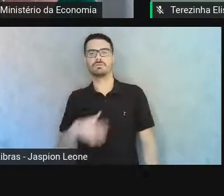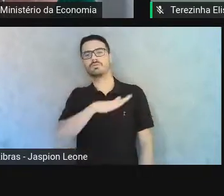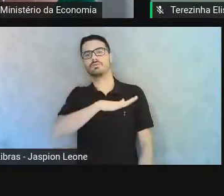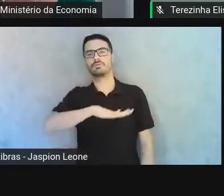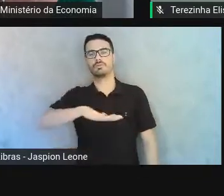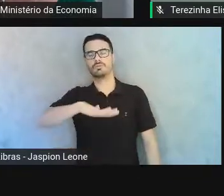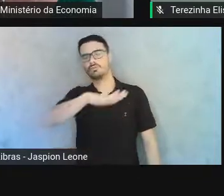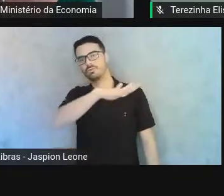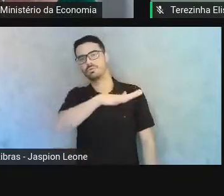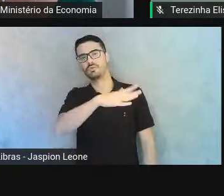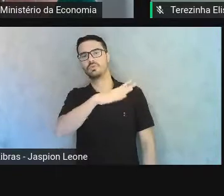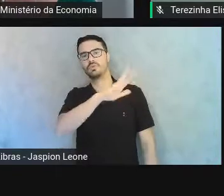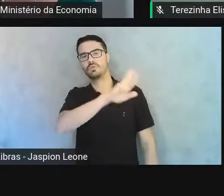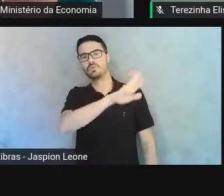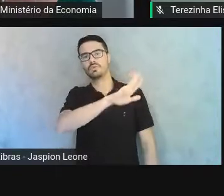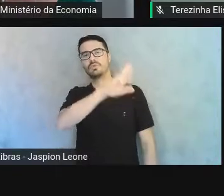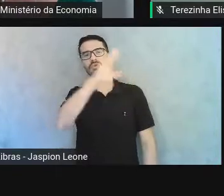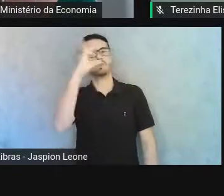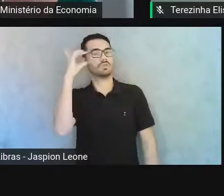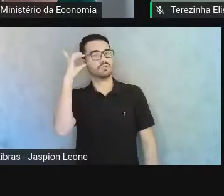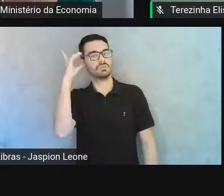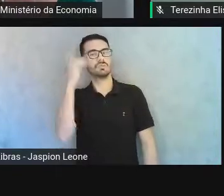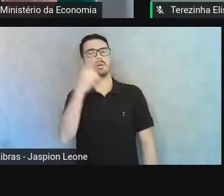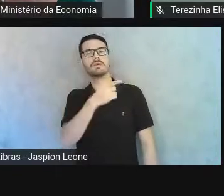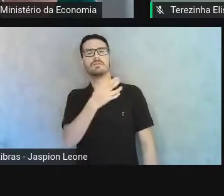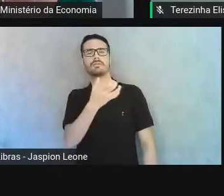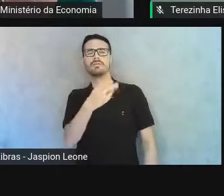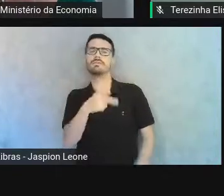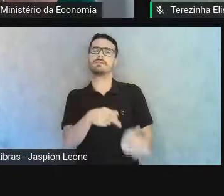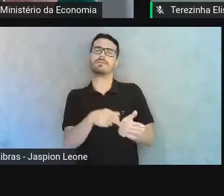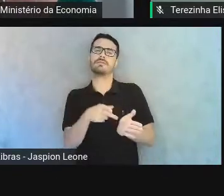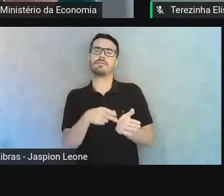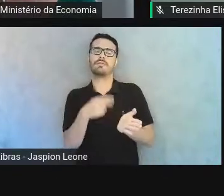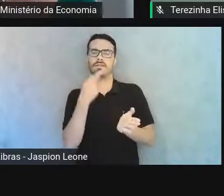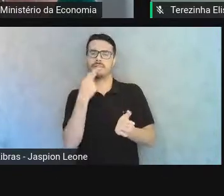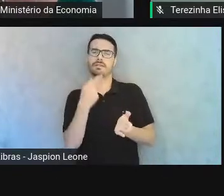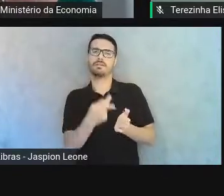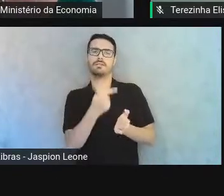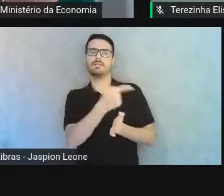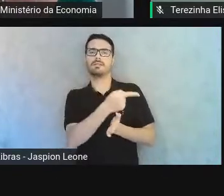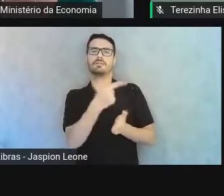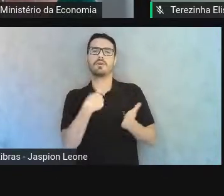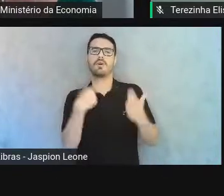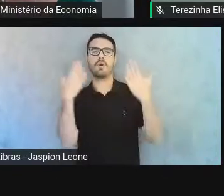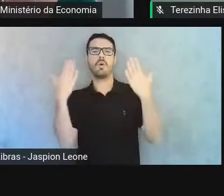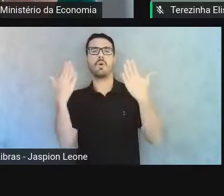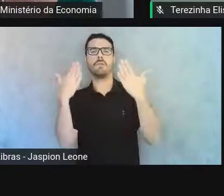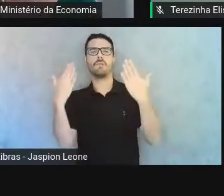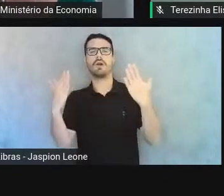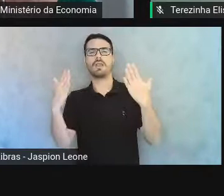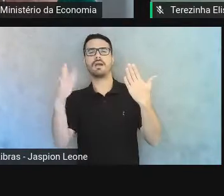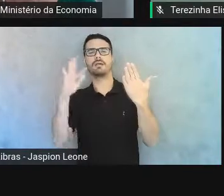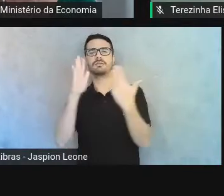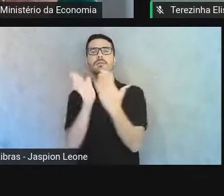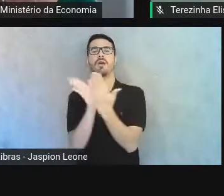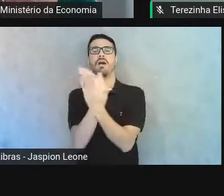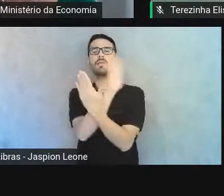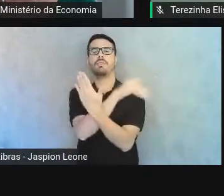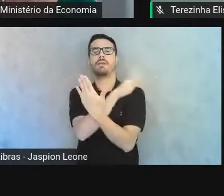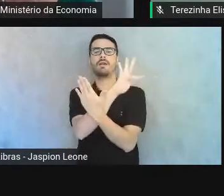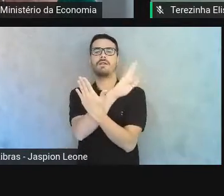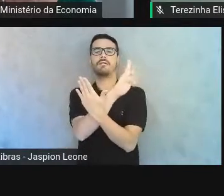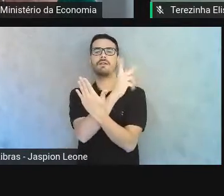eu queria, na verdade, ter realizado uma comparação com o FHC ou com períodos